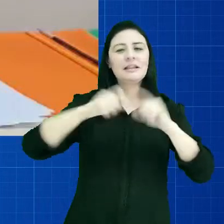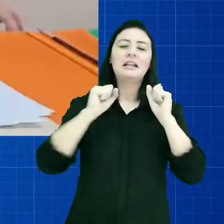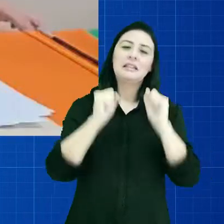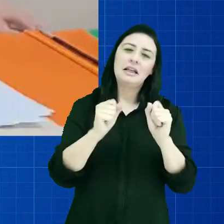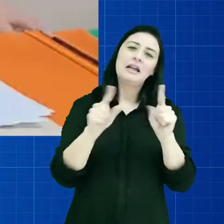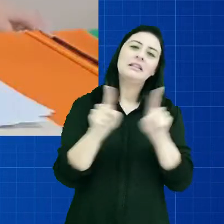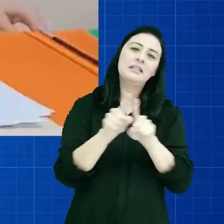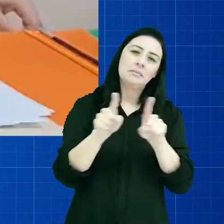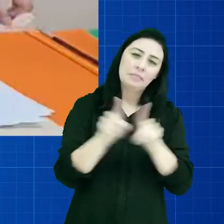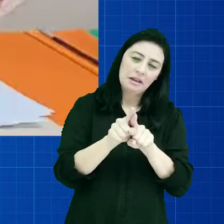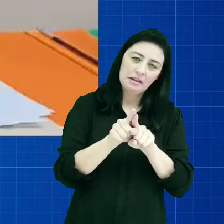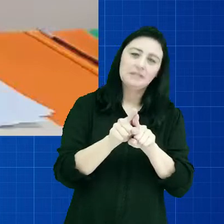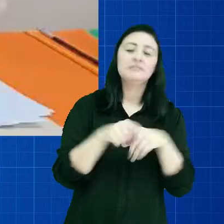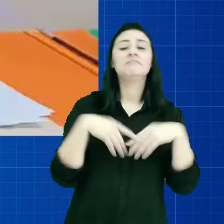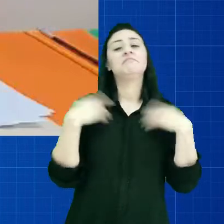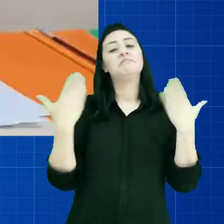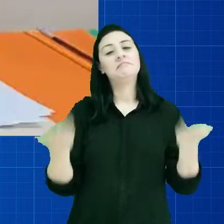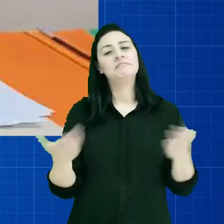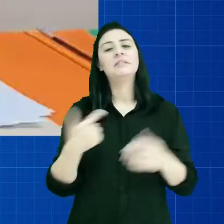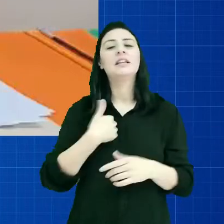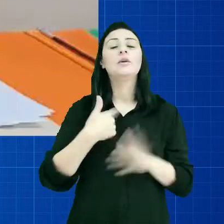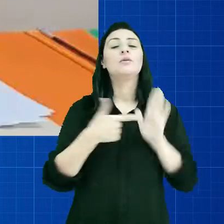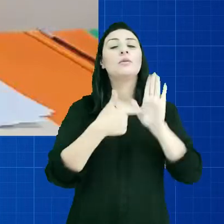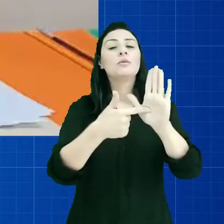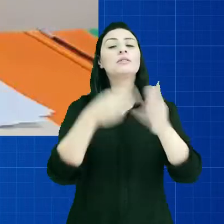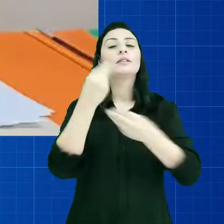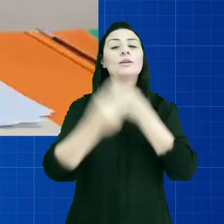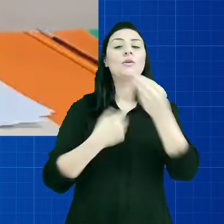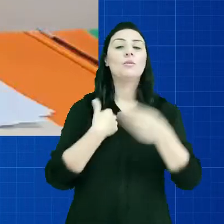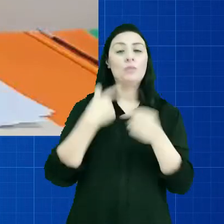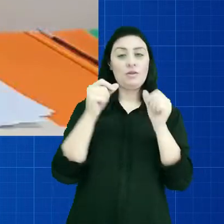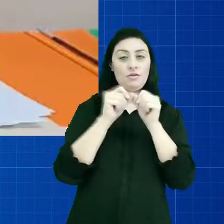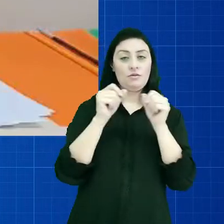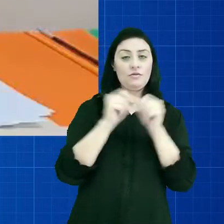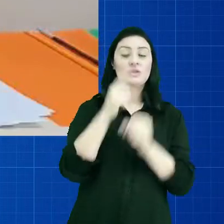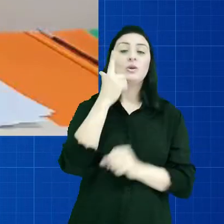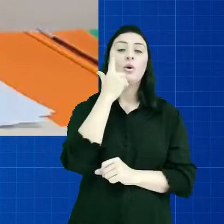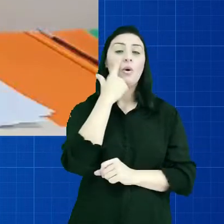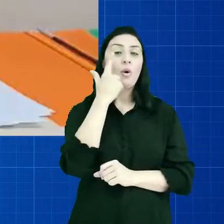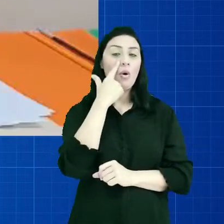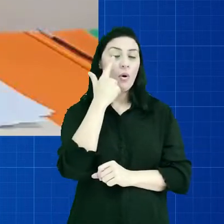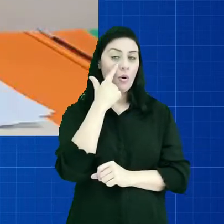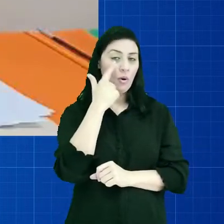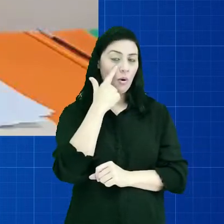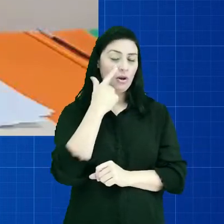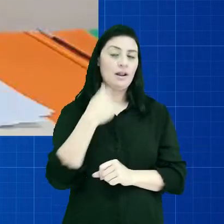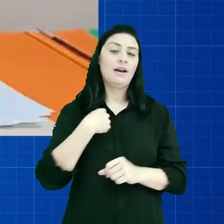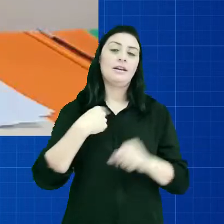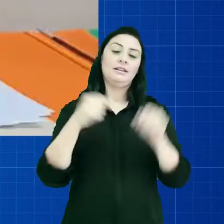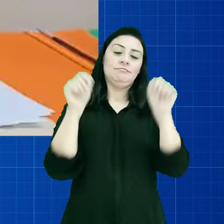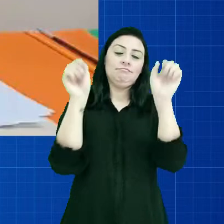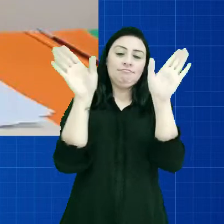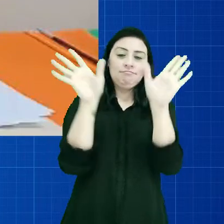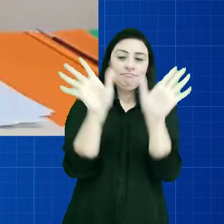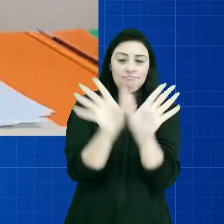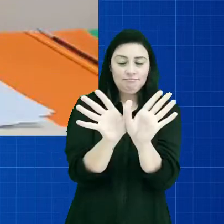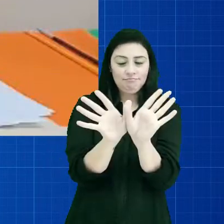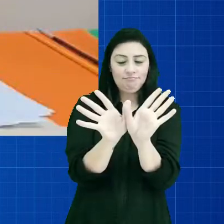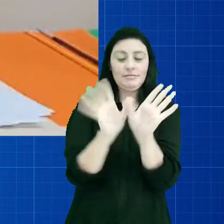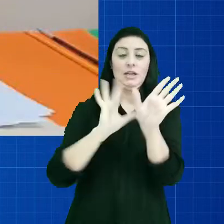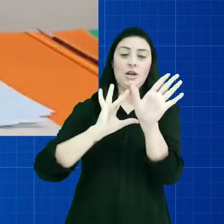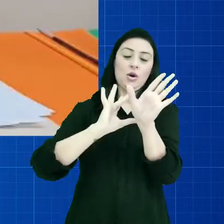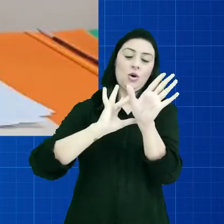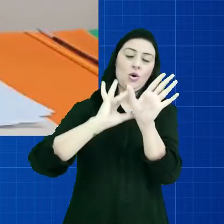vocês uma que eu fiz, tá? Então, nessa aqui, ó. Eu peguei aqui, ó, as mãos, uni com a